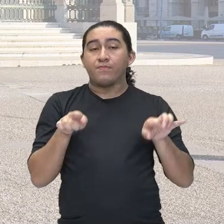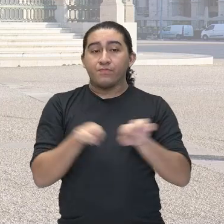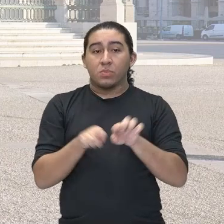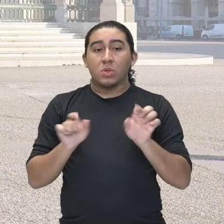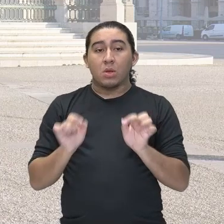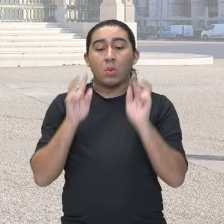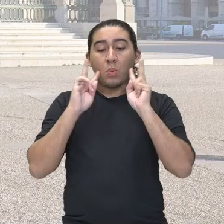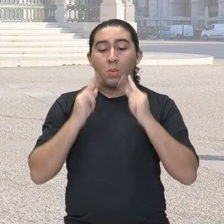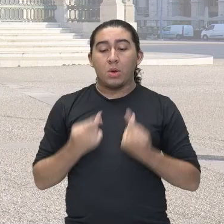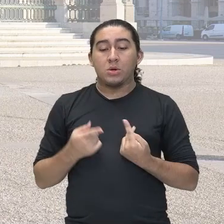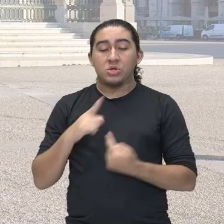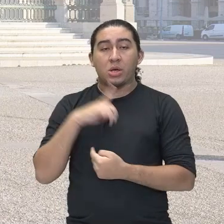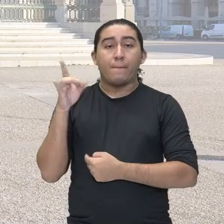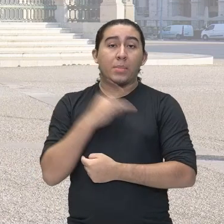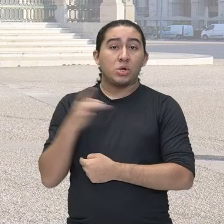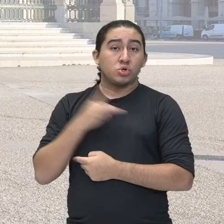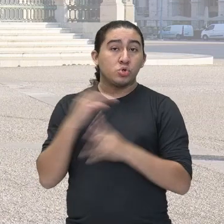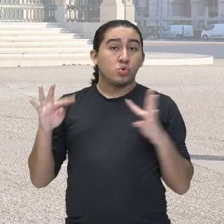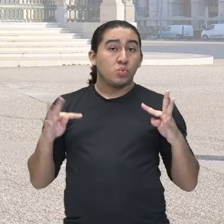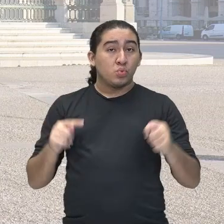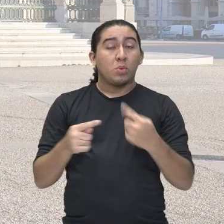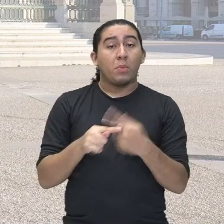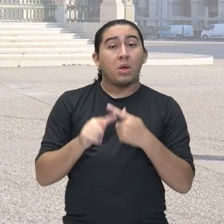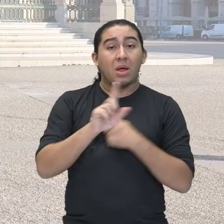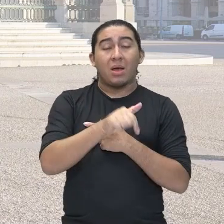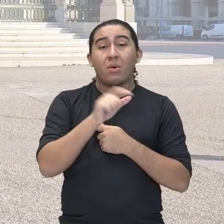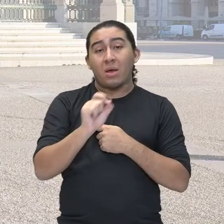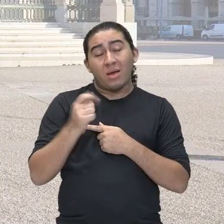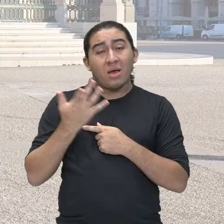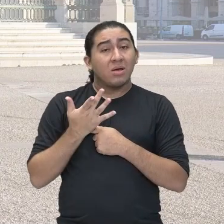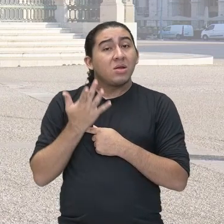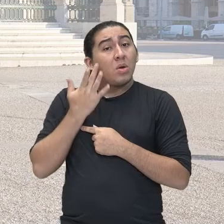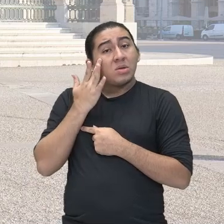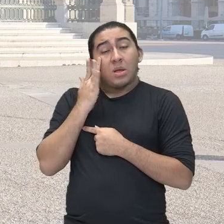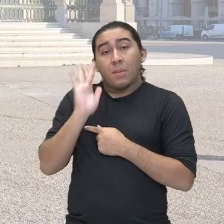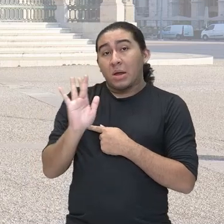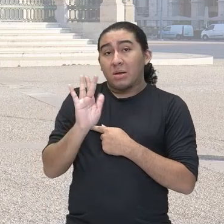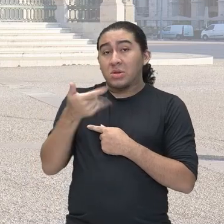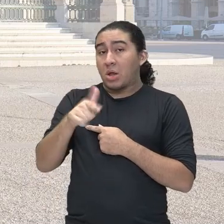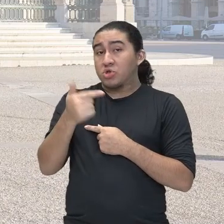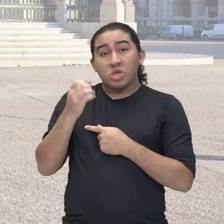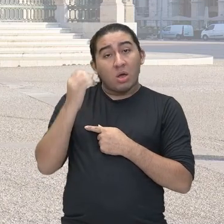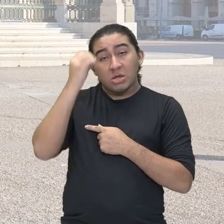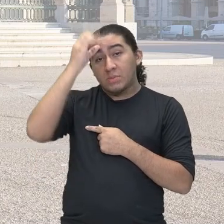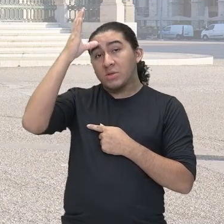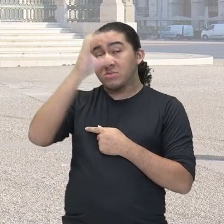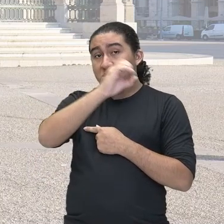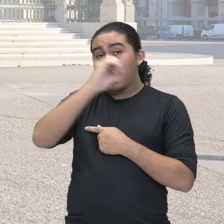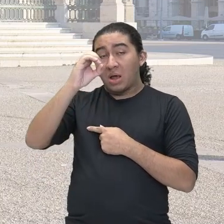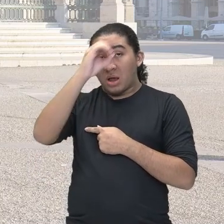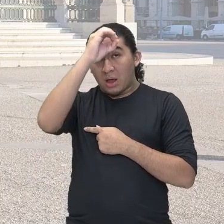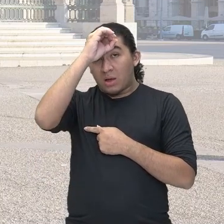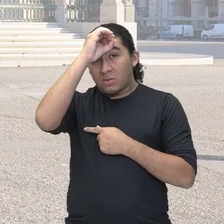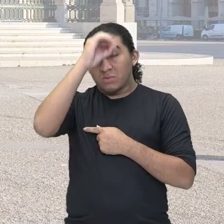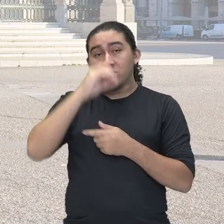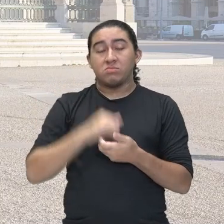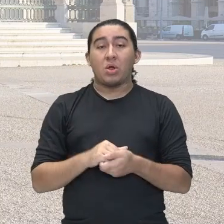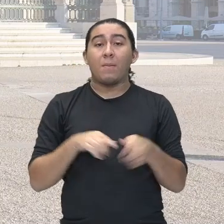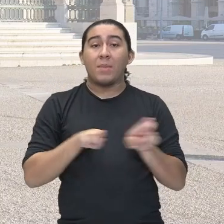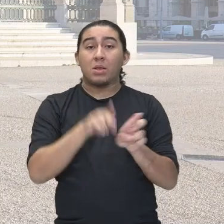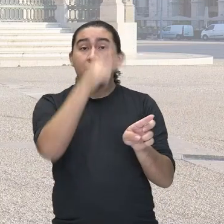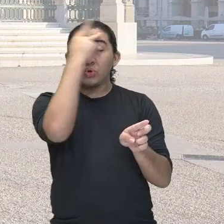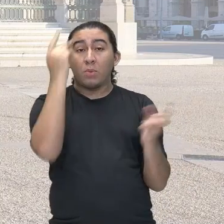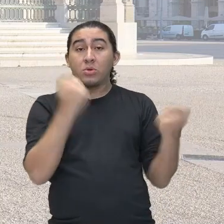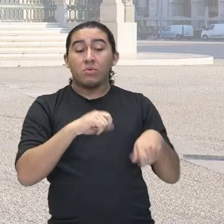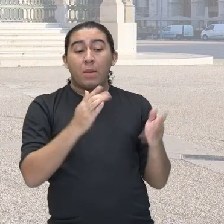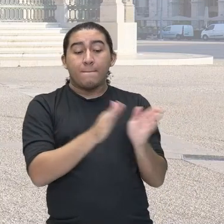o homem tinha medo de tudo, porque eram analfabetos. Só quem tinha acesso à leitura da Bíblia eram